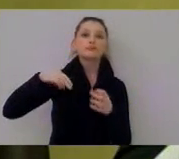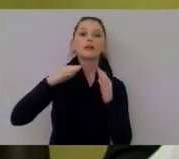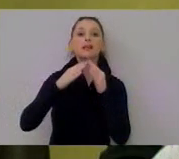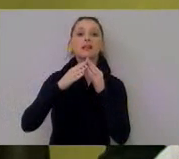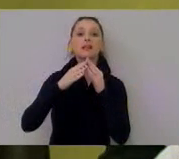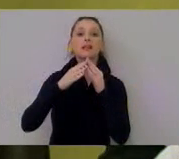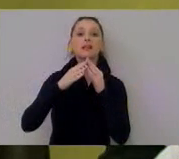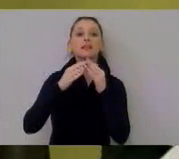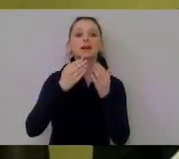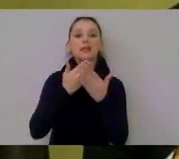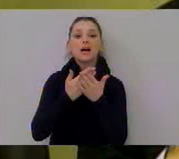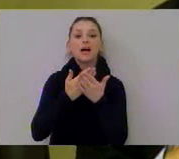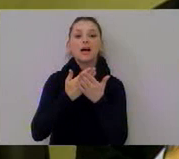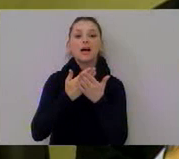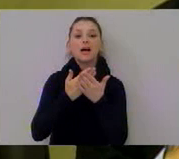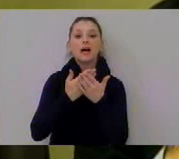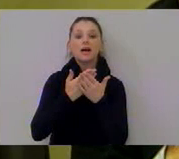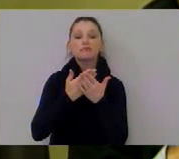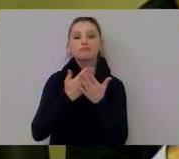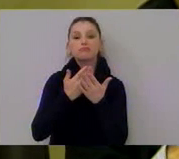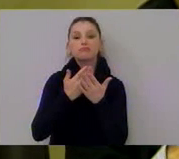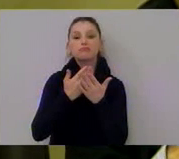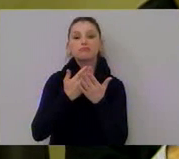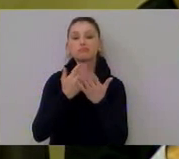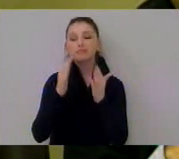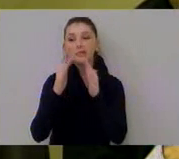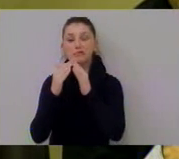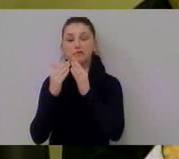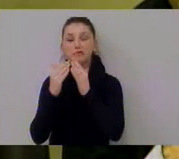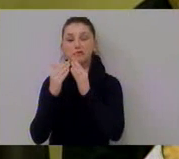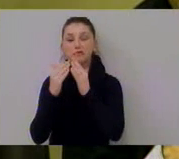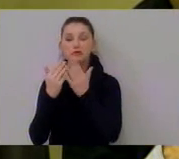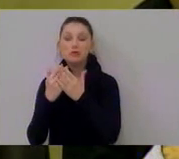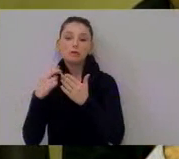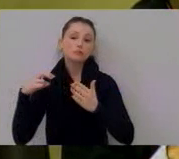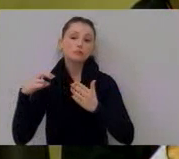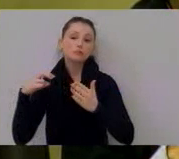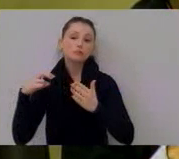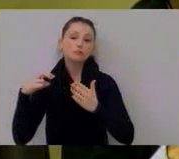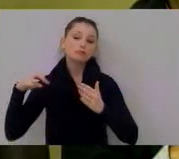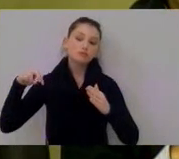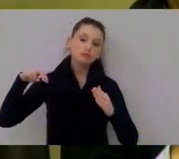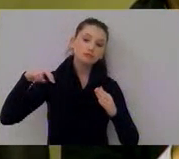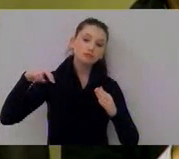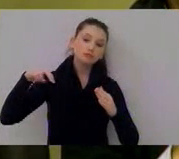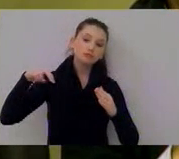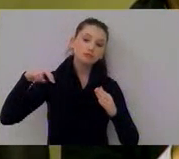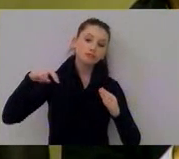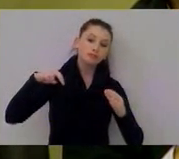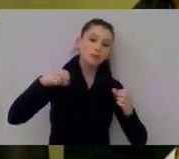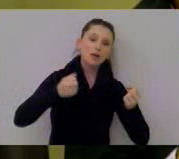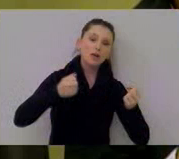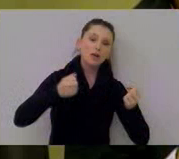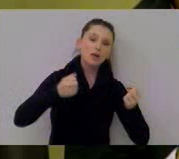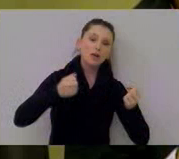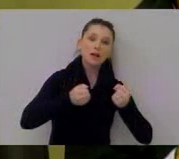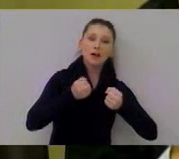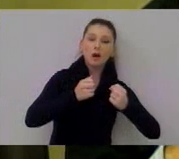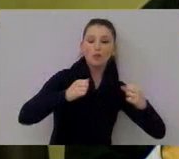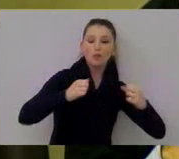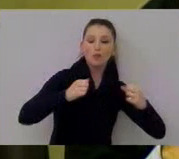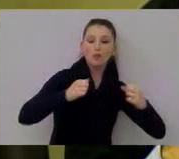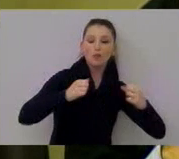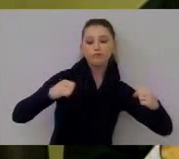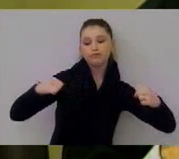600 crianças. E essa menina estava indo para casa e